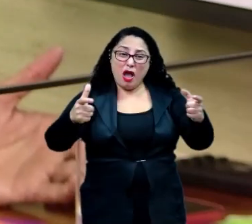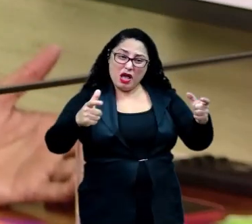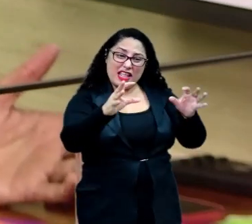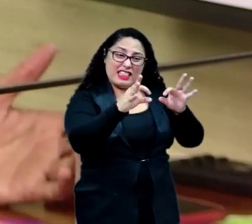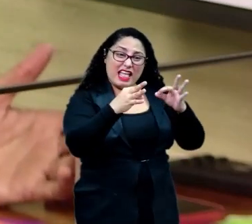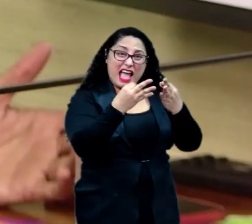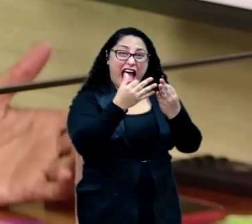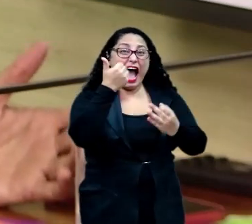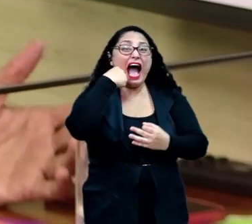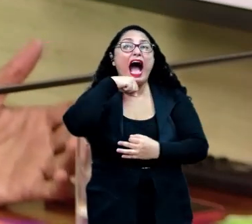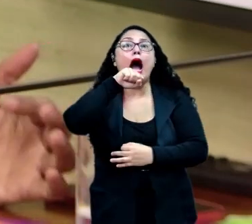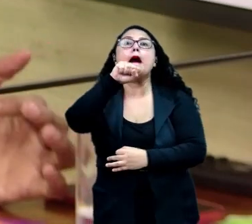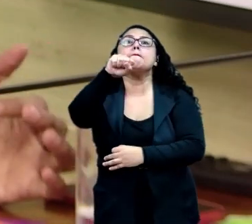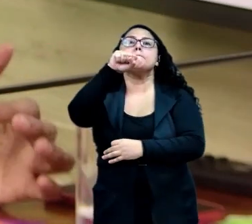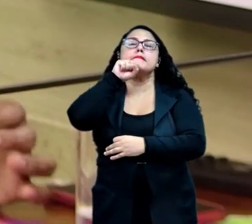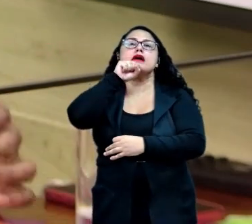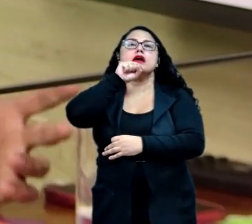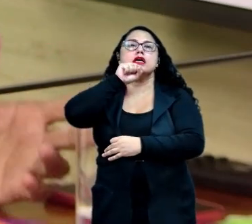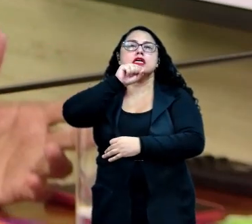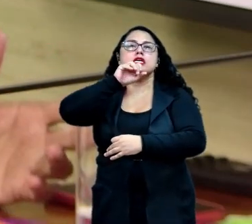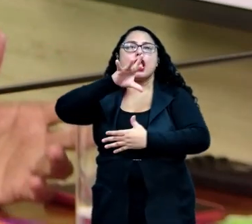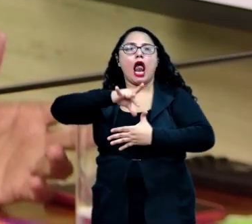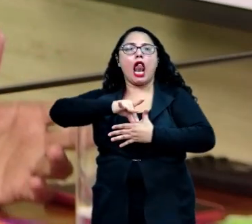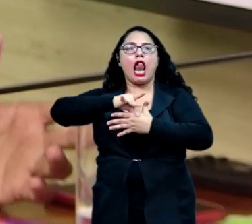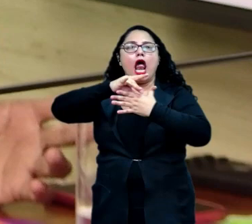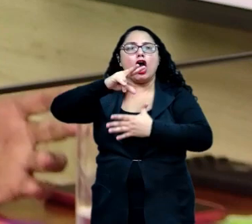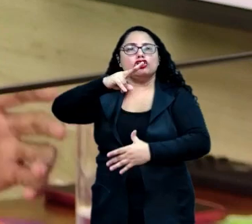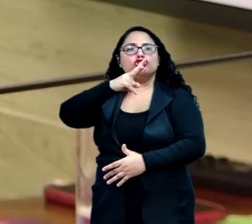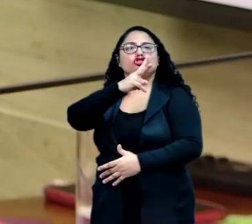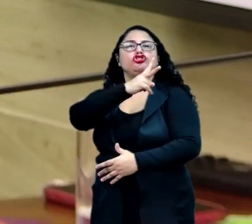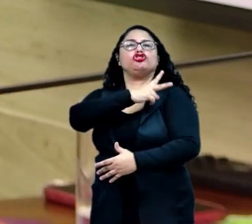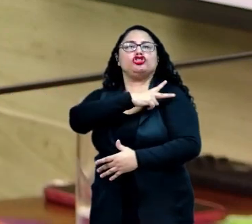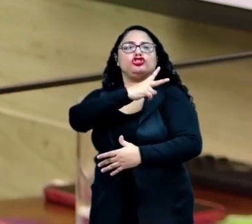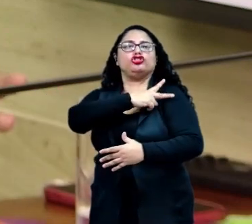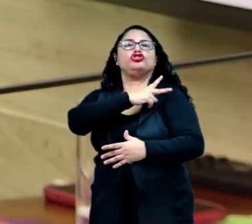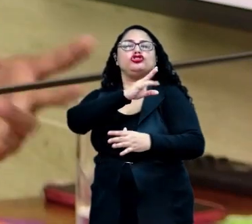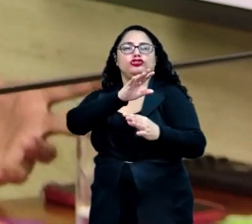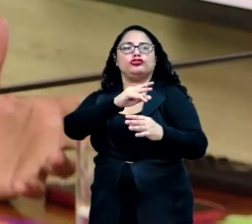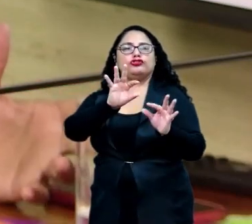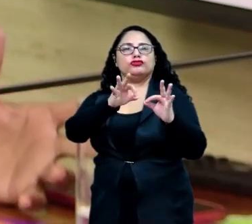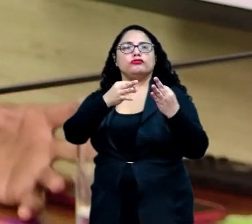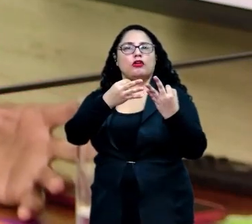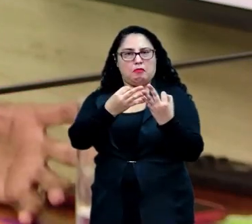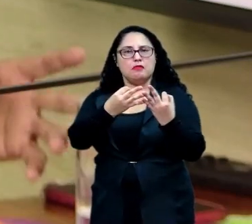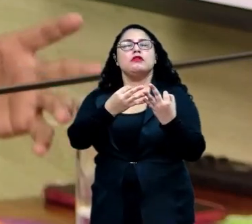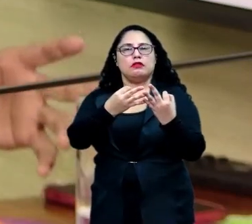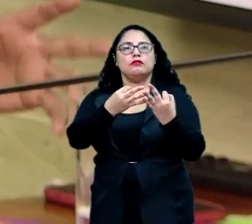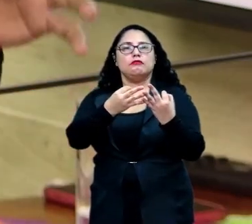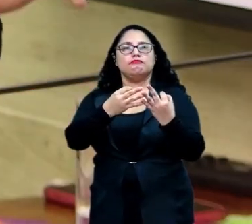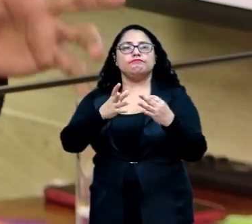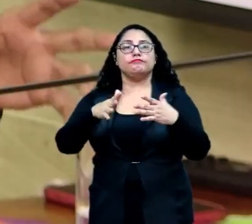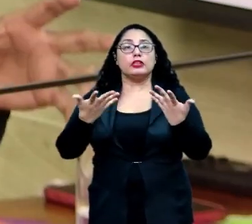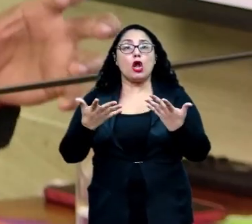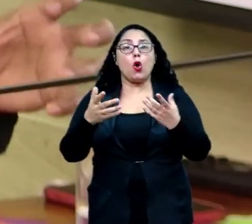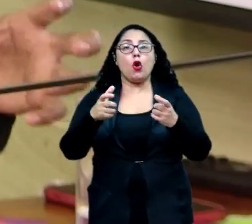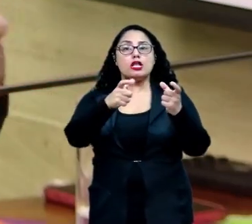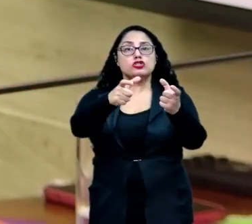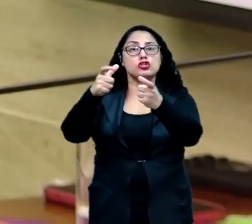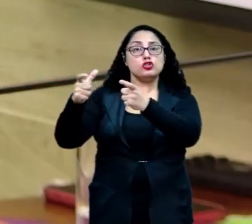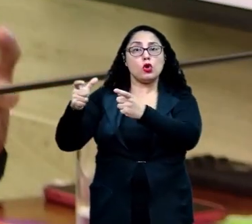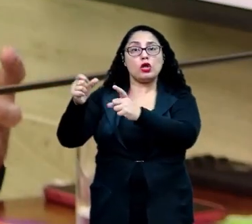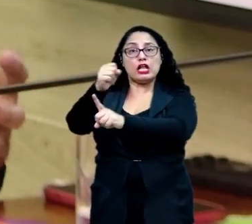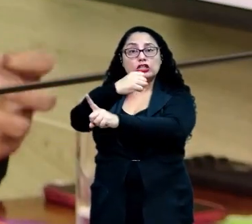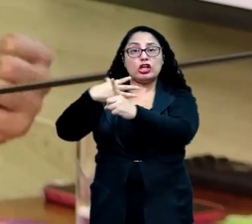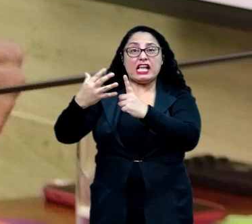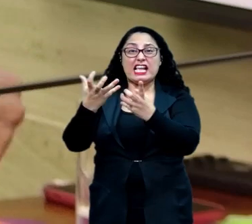famílias, as mães que são as chefes de família. Então, quando esses setores da sociedade dizem que a